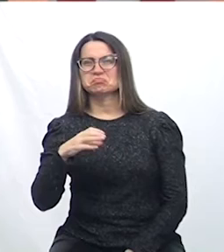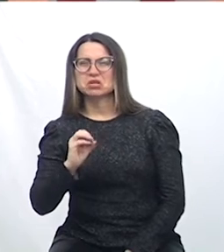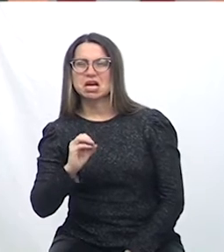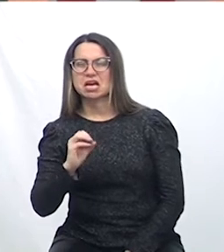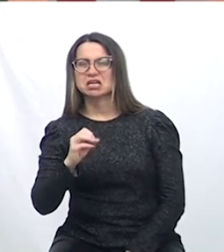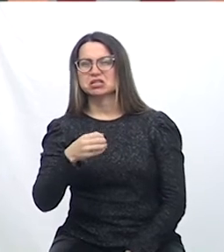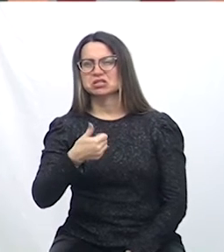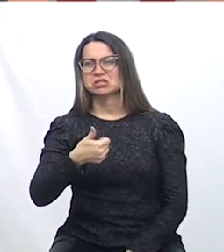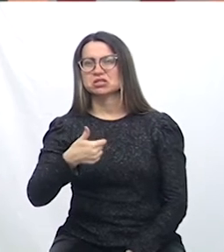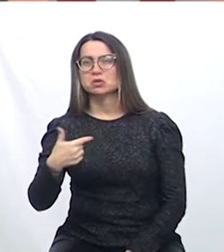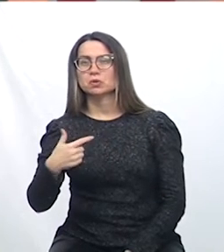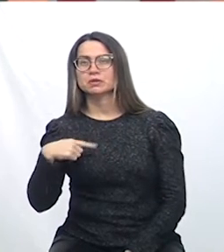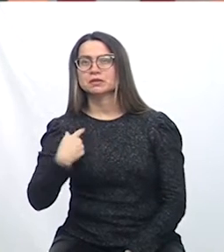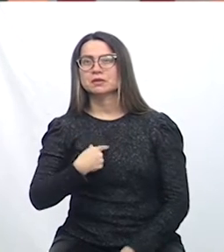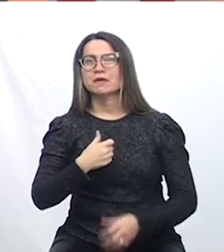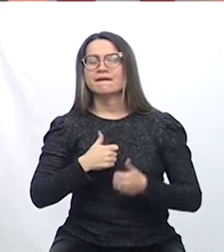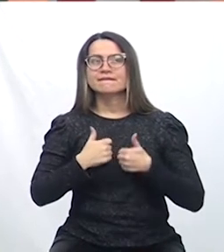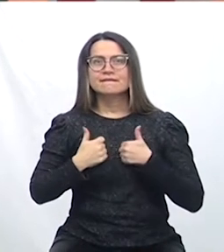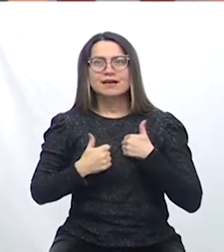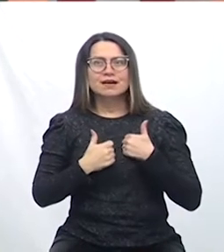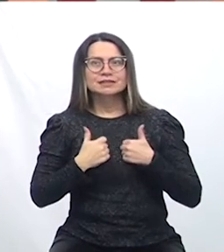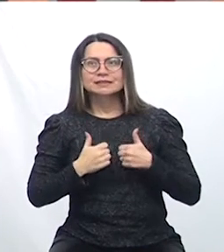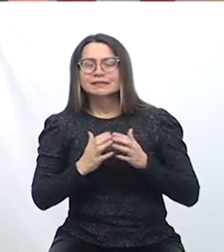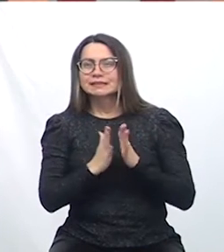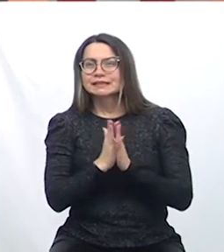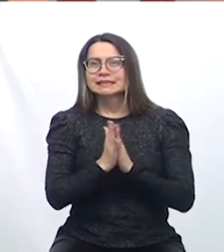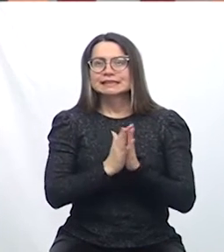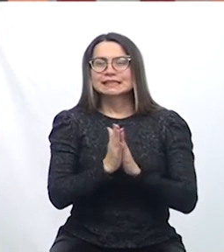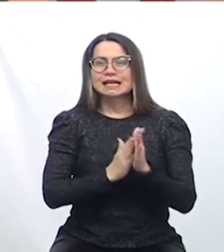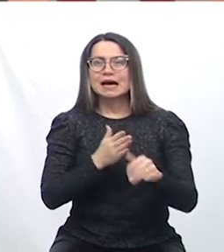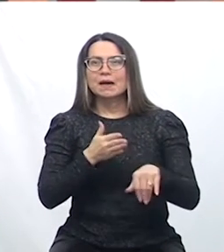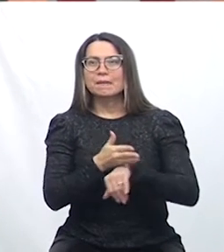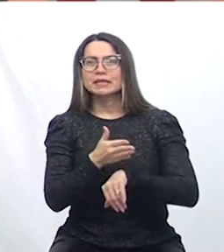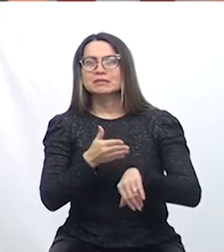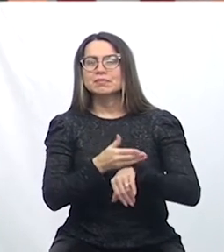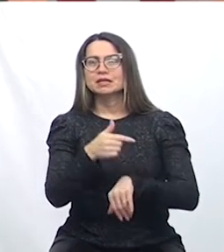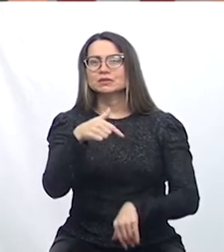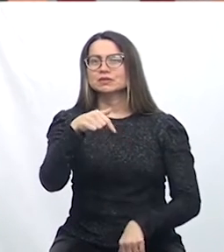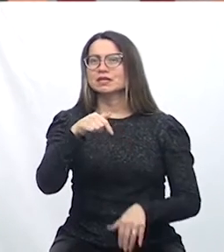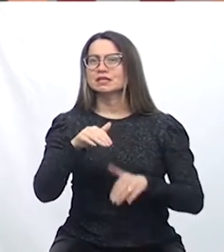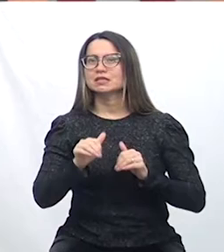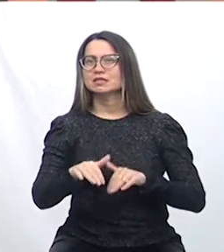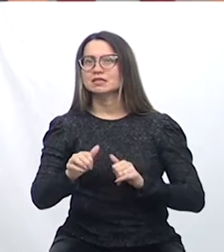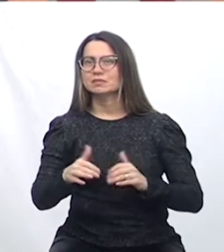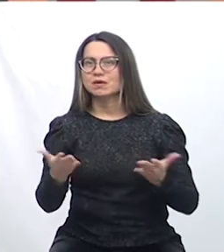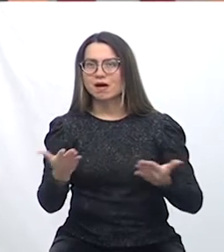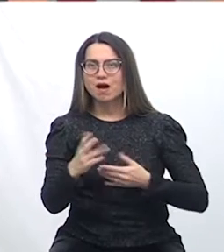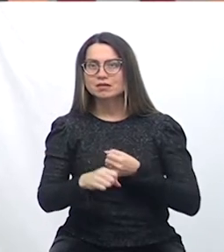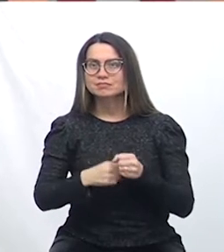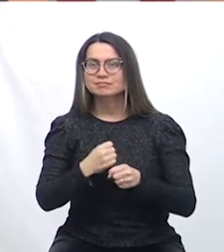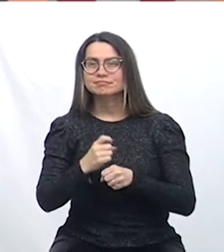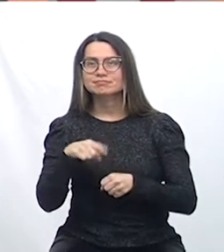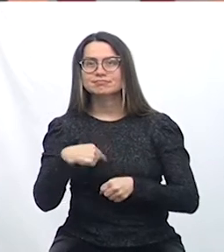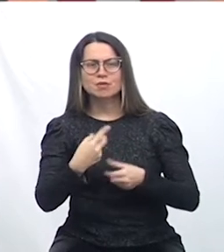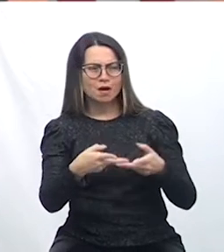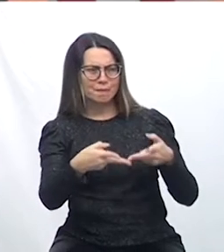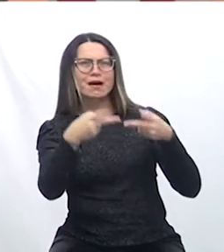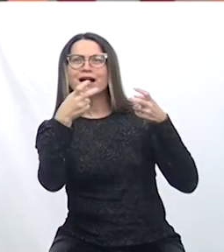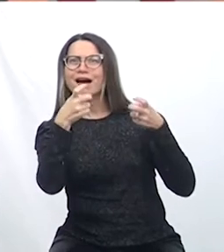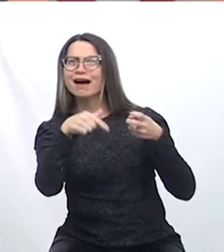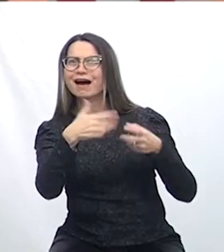aquela ansiedade de participar do 7 de setembro. E esse ano a gente viu essa